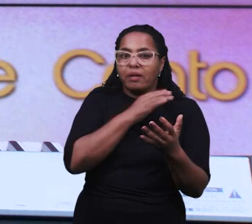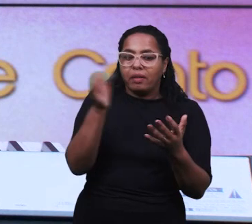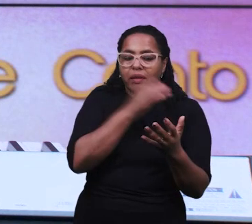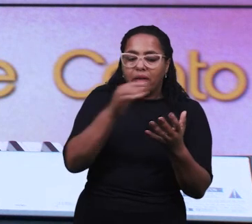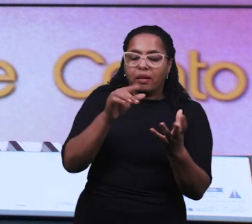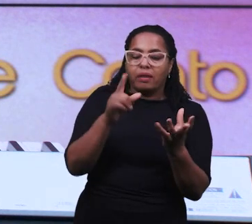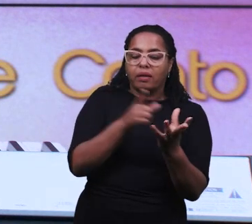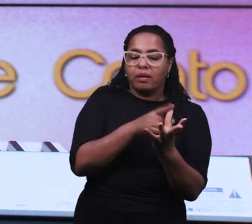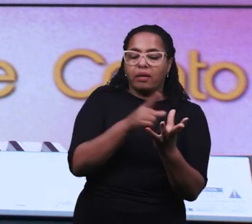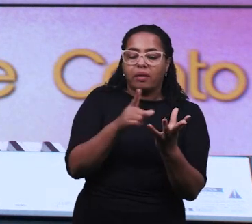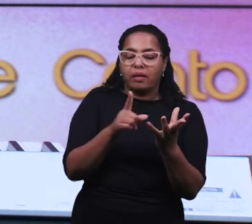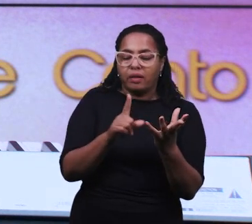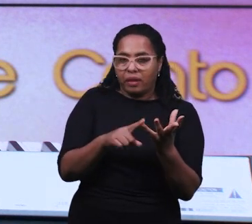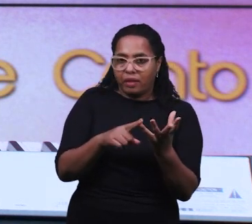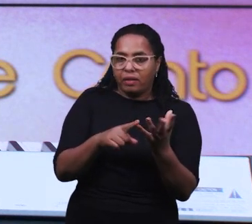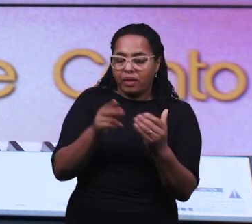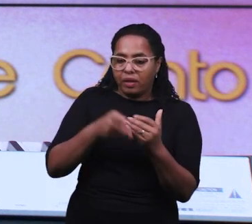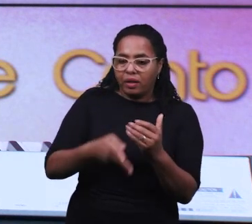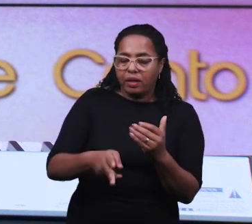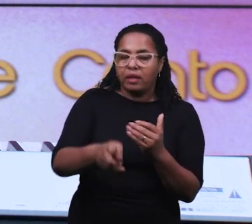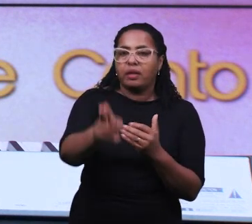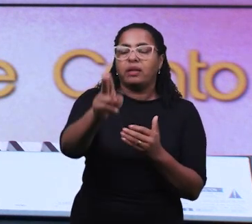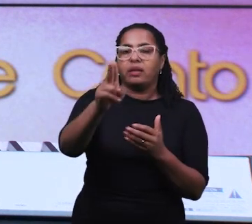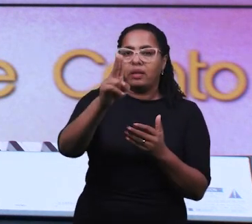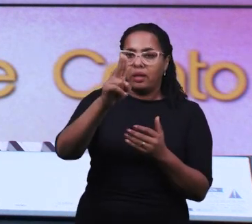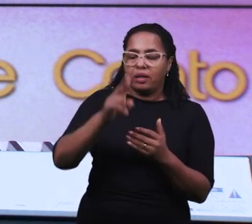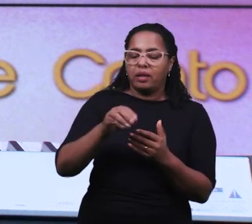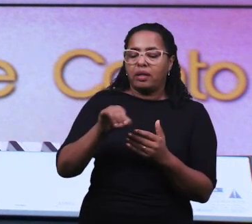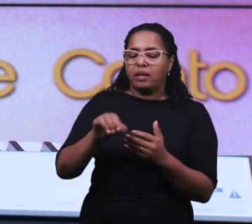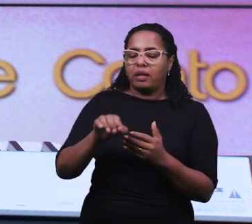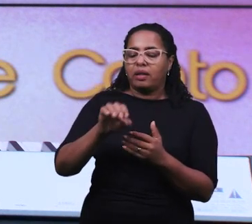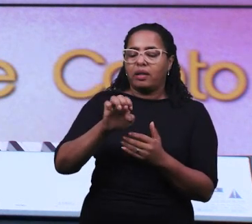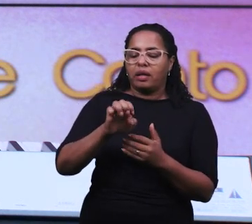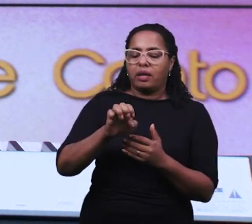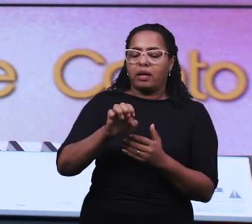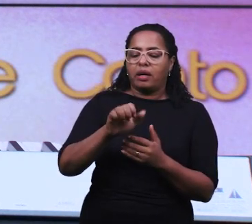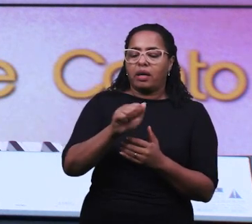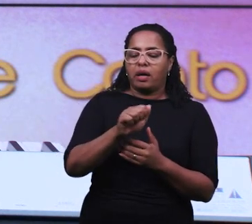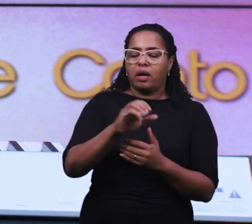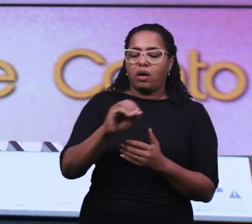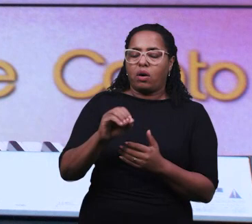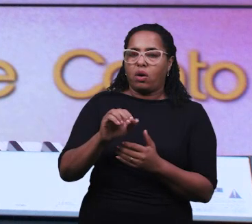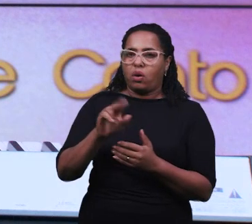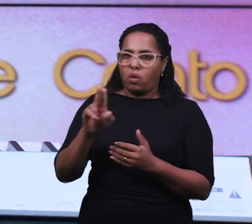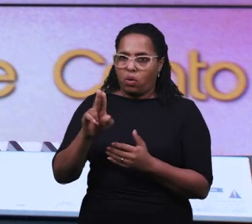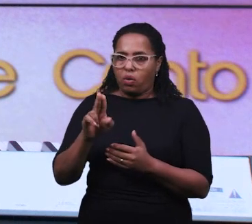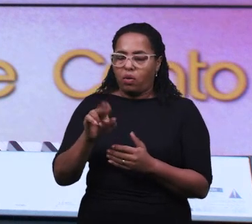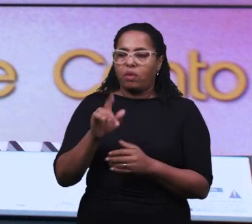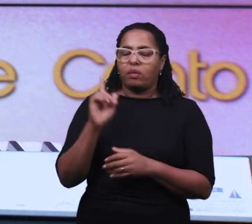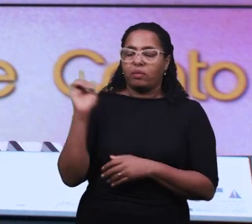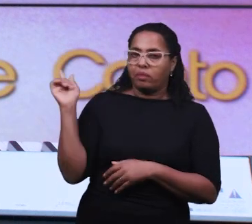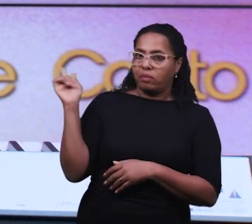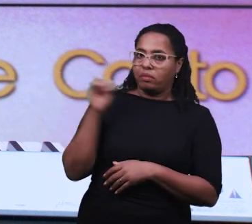agilidade dessas vogais. E a sequência vai continuar I, E, A, O. I,